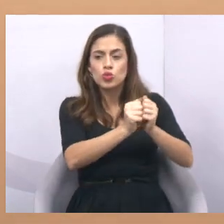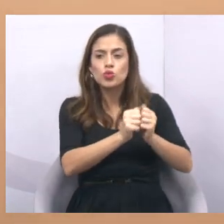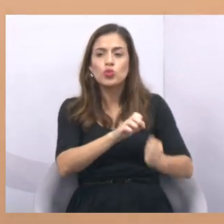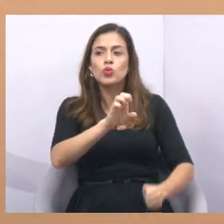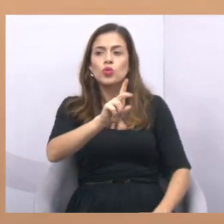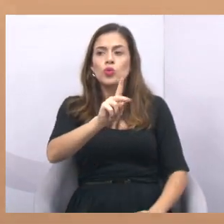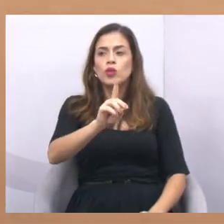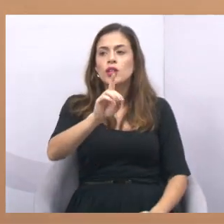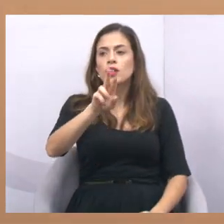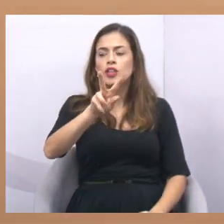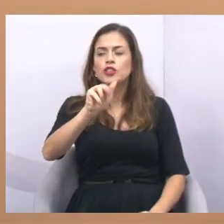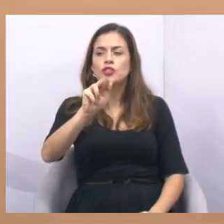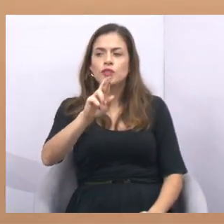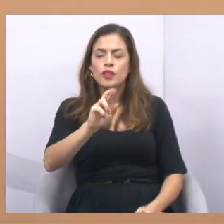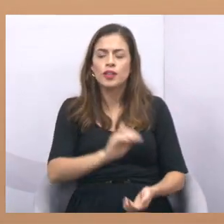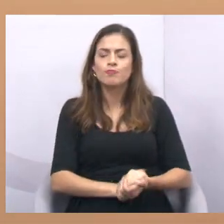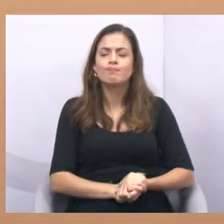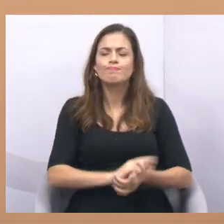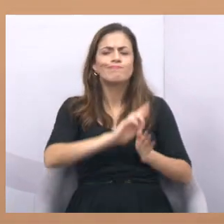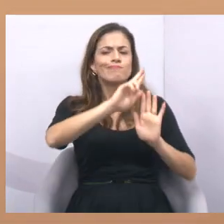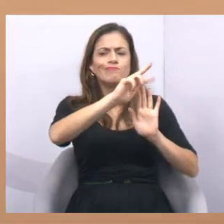Ives, Josildo, etc.